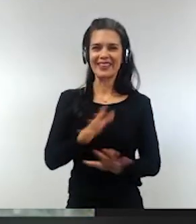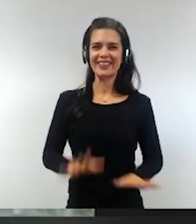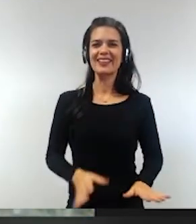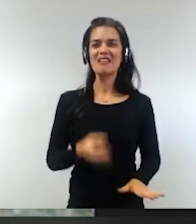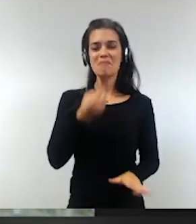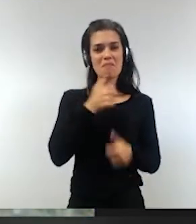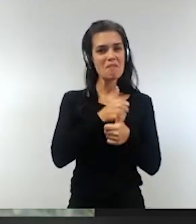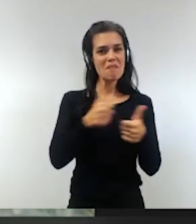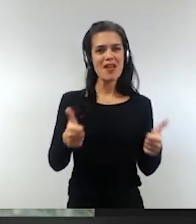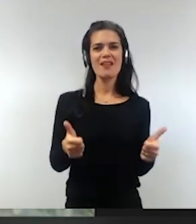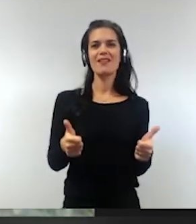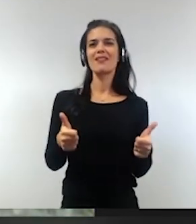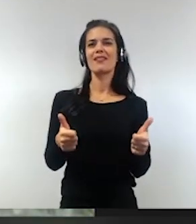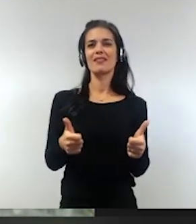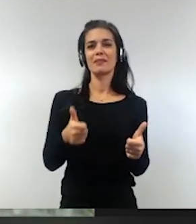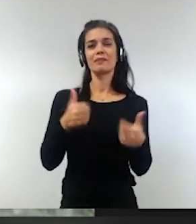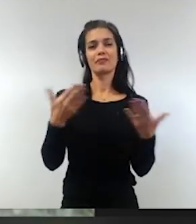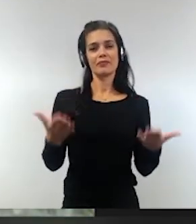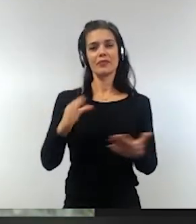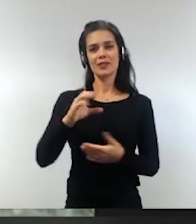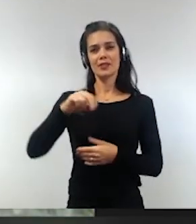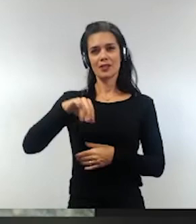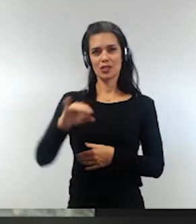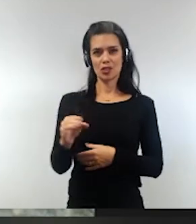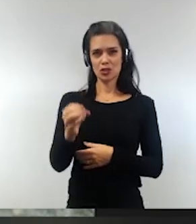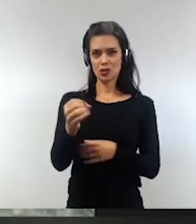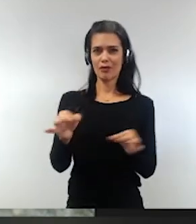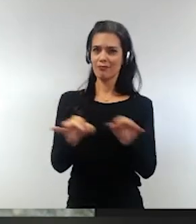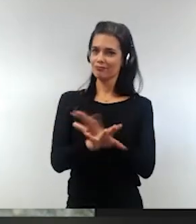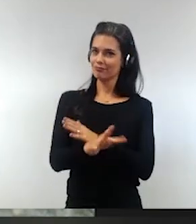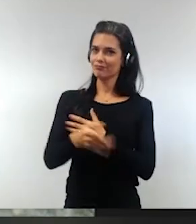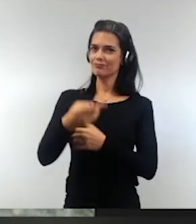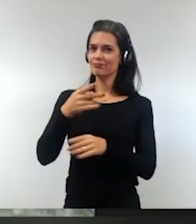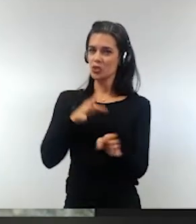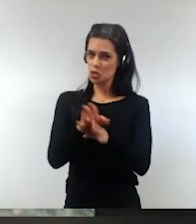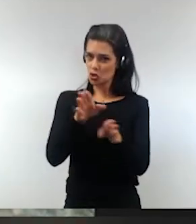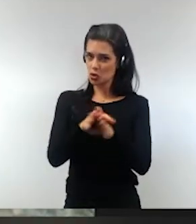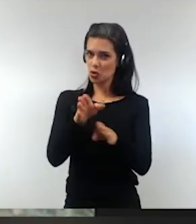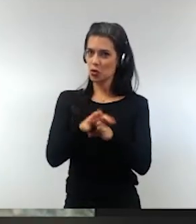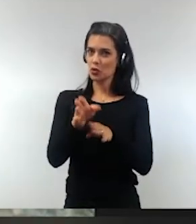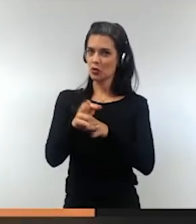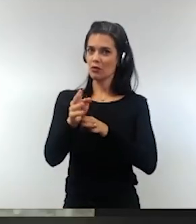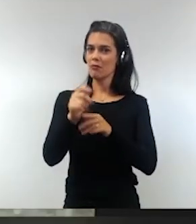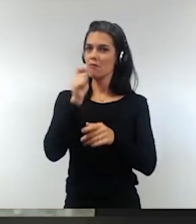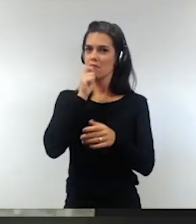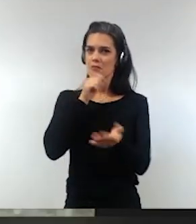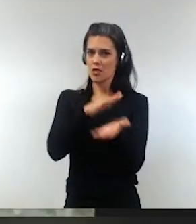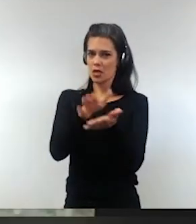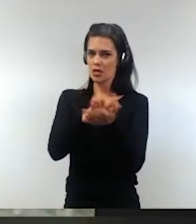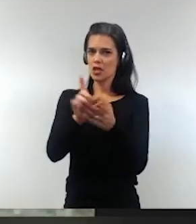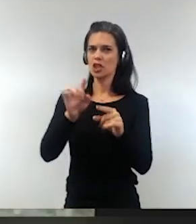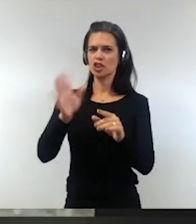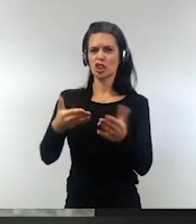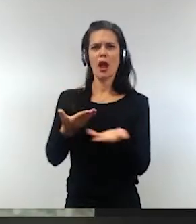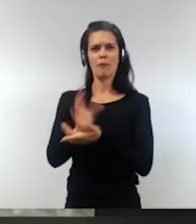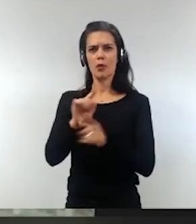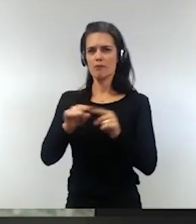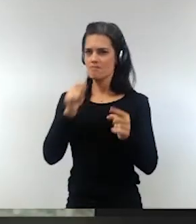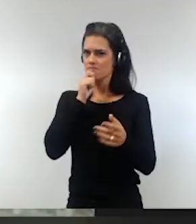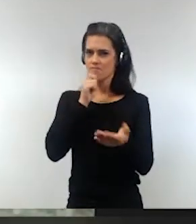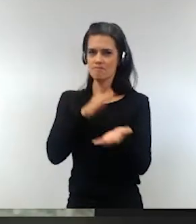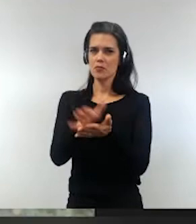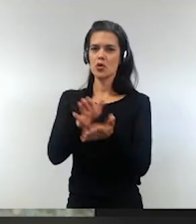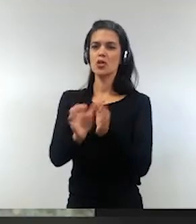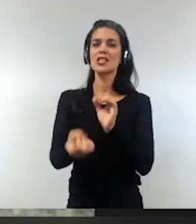sentido, o CNJ acabou de recomendar, né, a publicação ainda não aconteceu, mas já foi aprovado o ato pelo CNJ